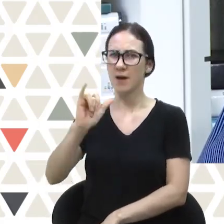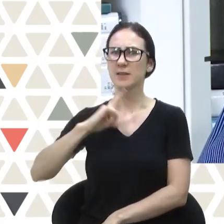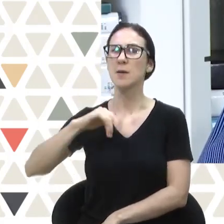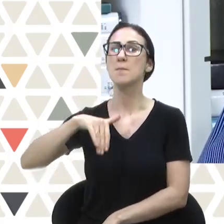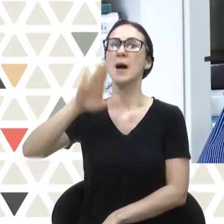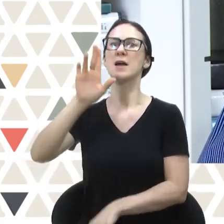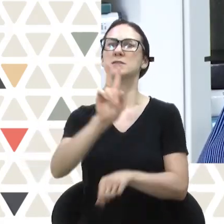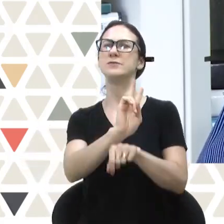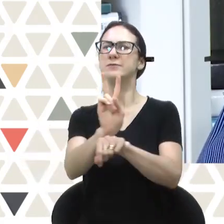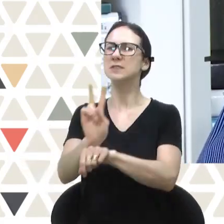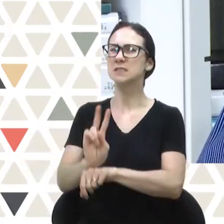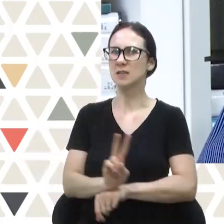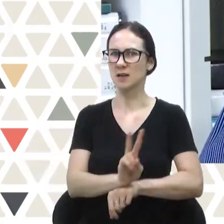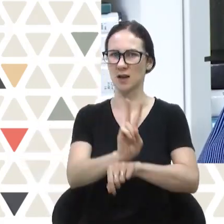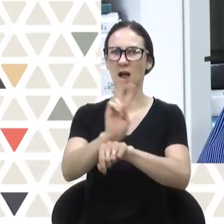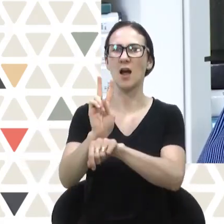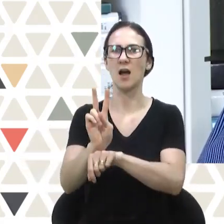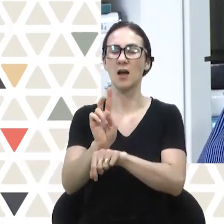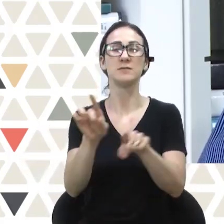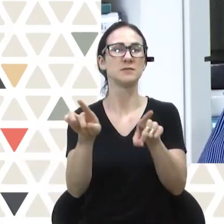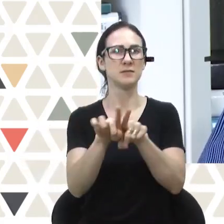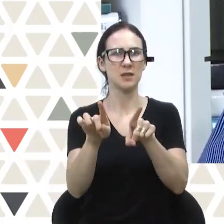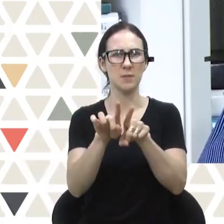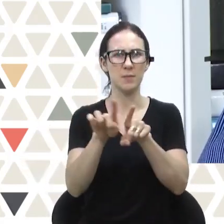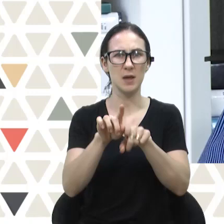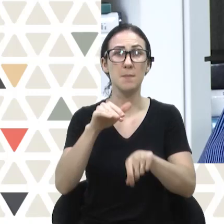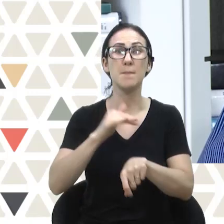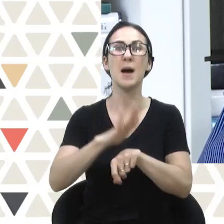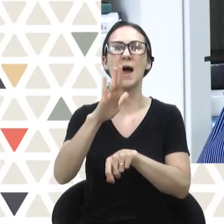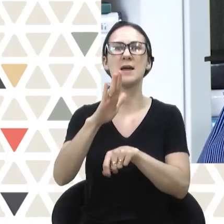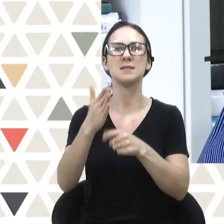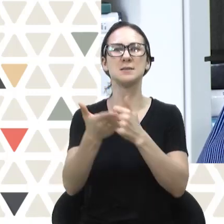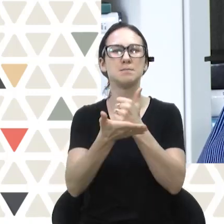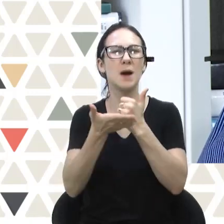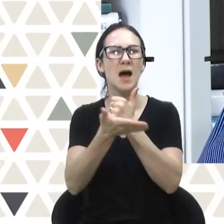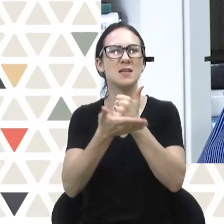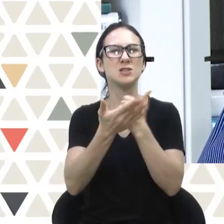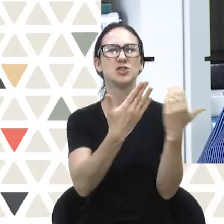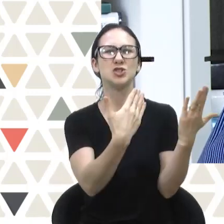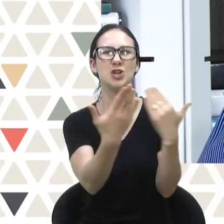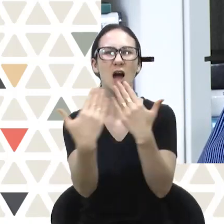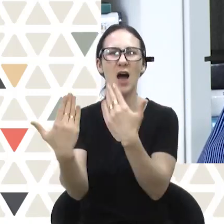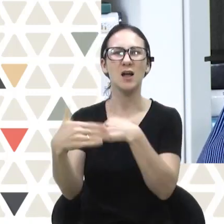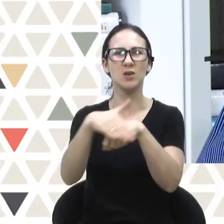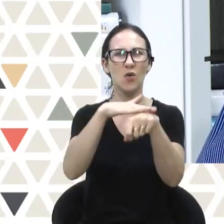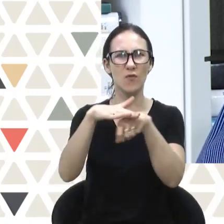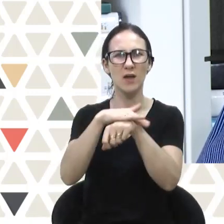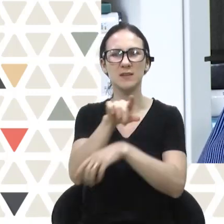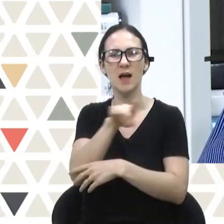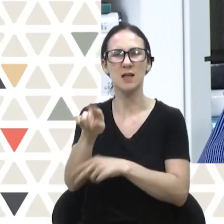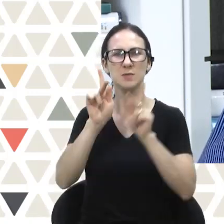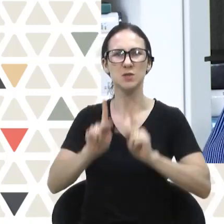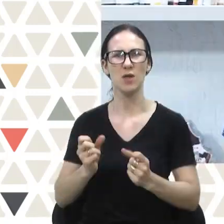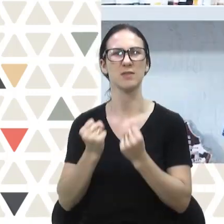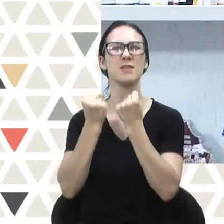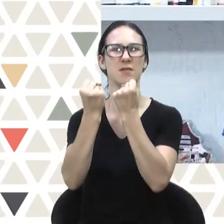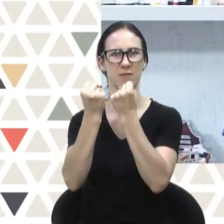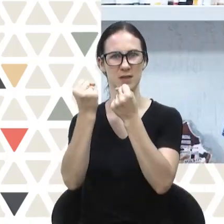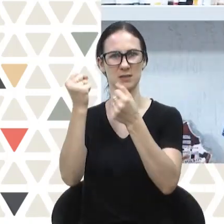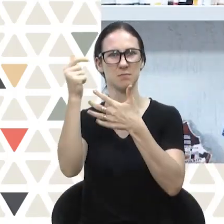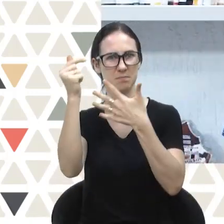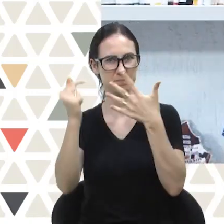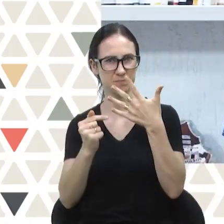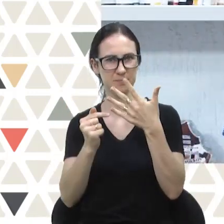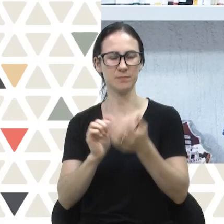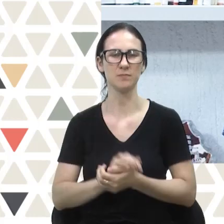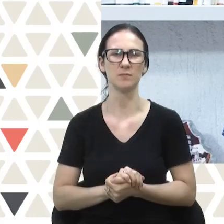ser mais fiscalizada, também vai ser mais baseada em diálogo dessas pessoas, desses militantes e desses atuantes. A